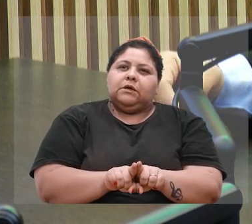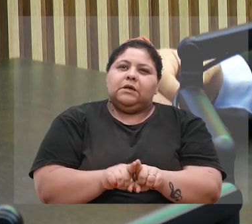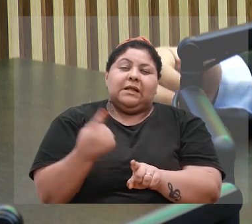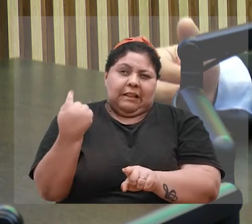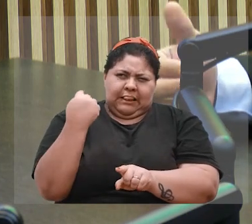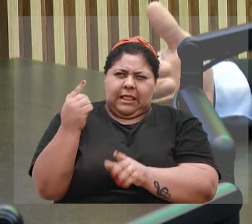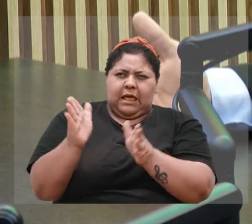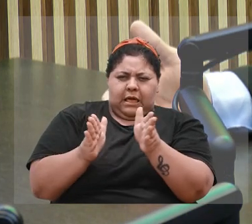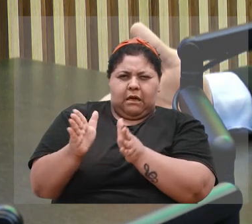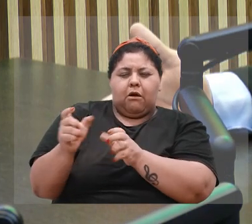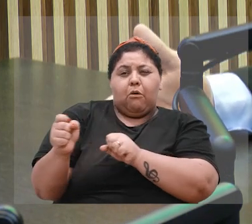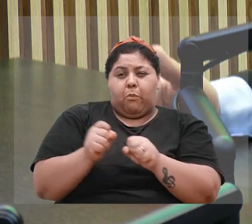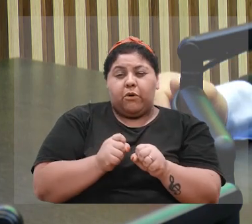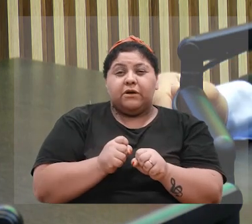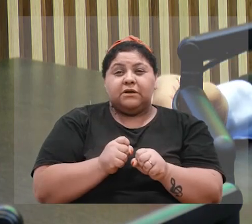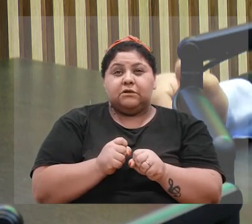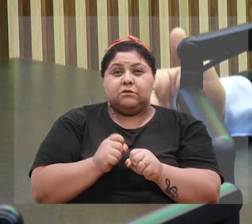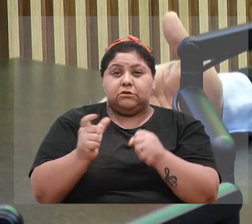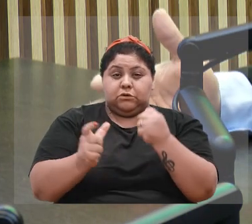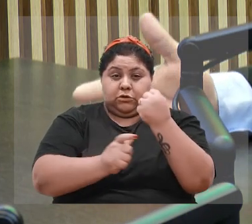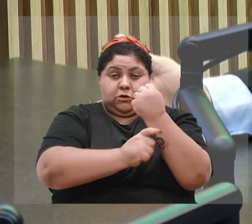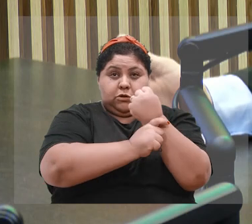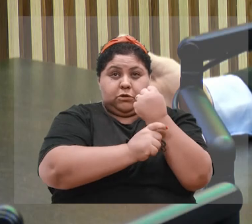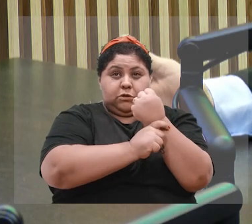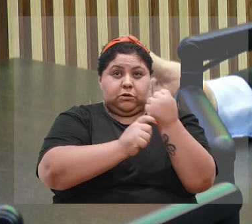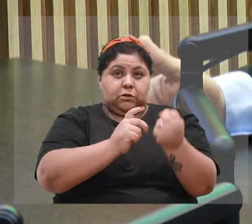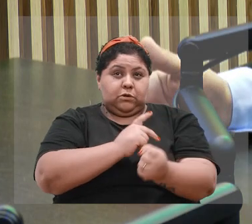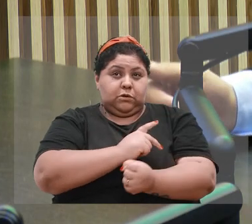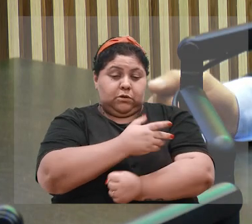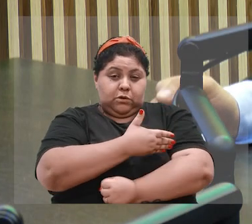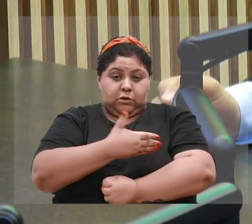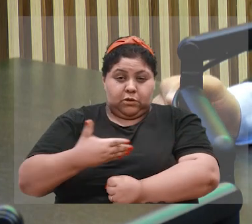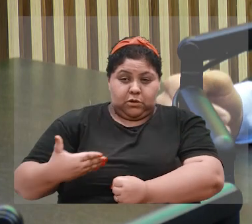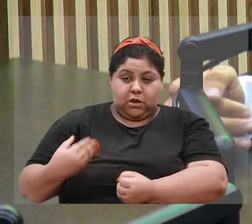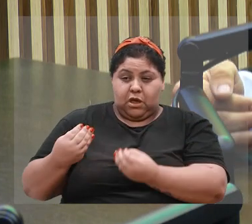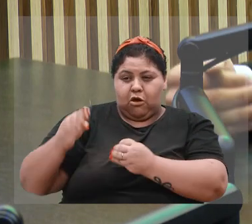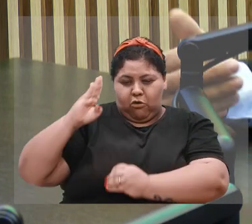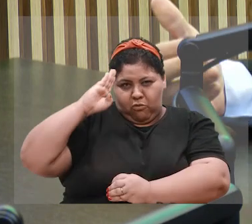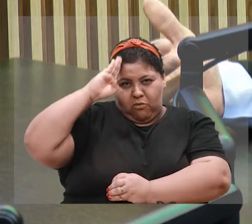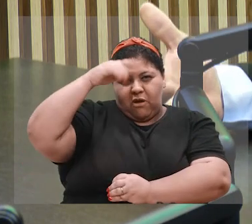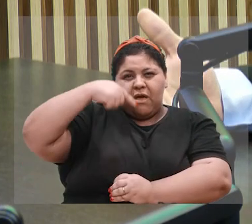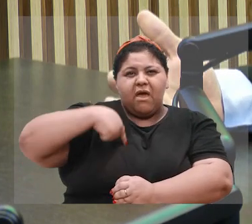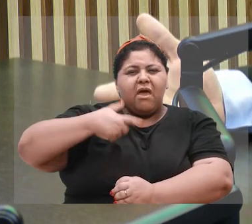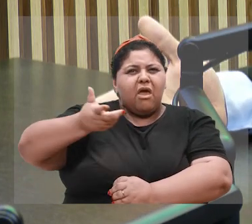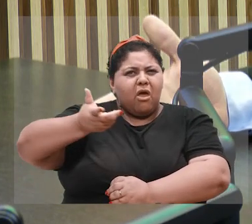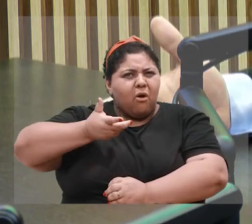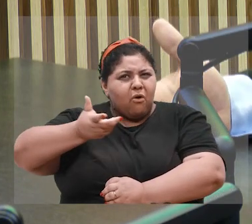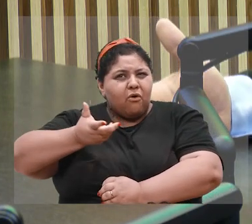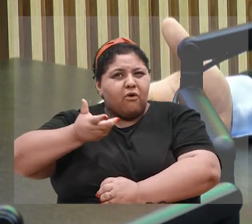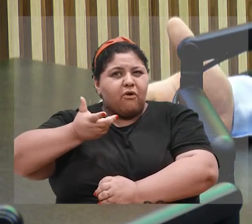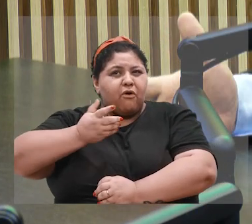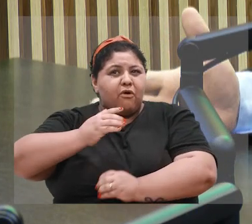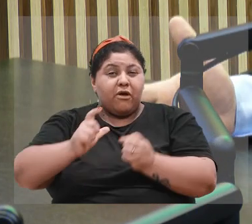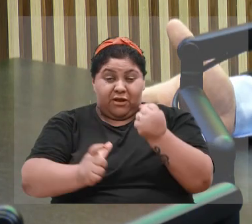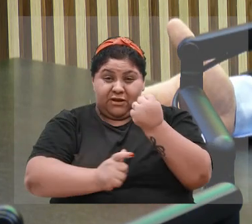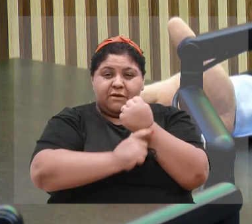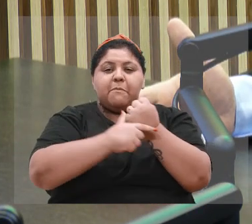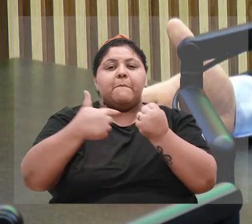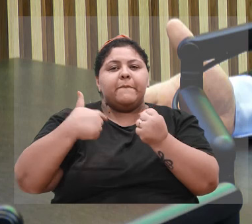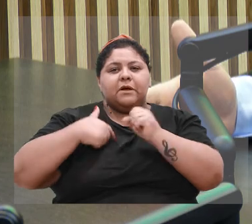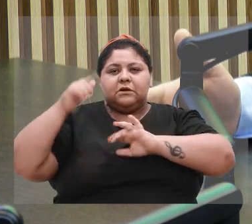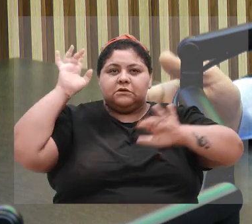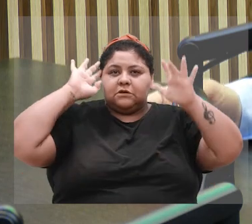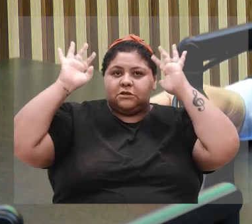na época, eu poderia ser segurança da presidência da República, como eu sou militar de carreira, eu almejava ser um segurança da presidência da República. Esse era o meu